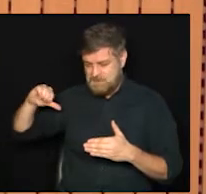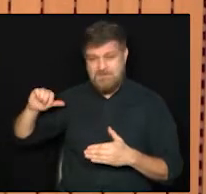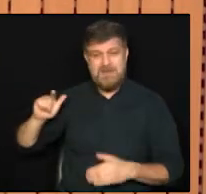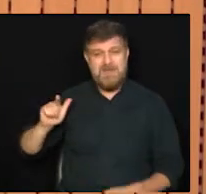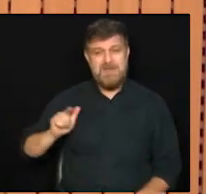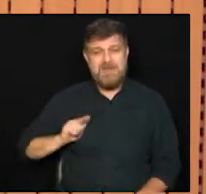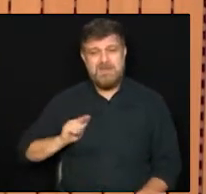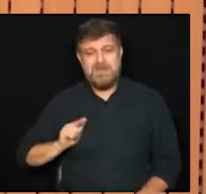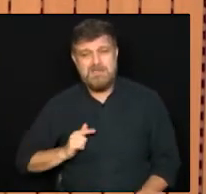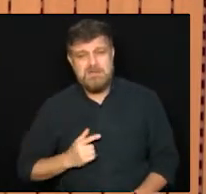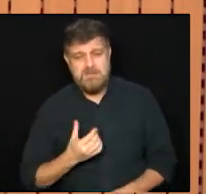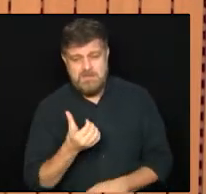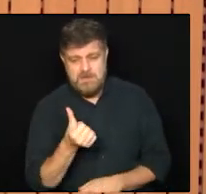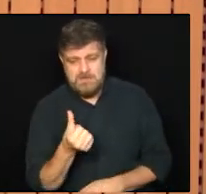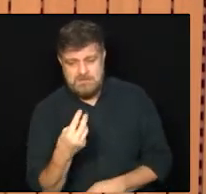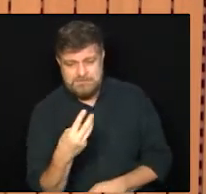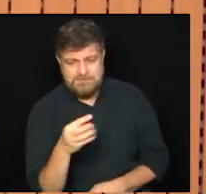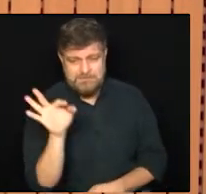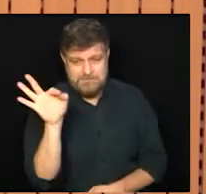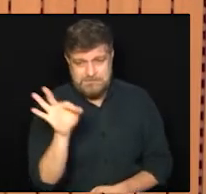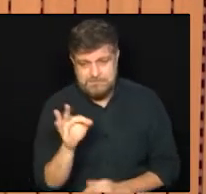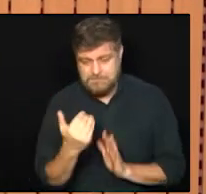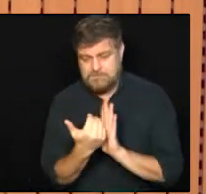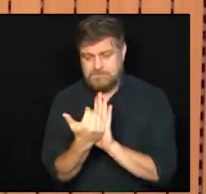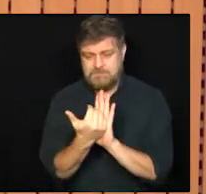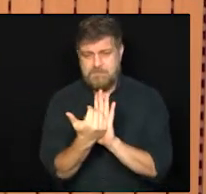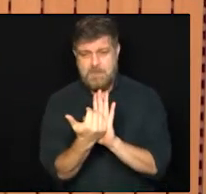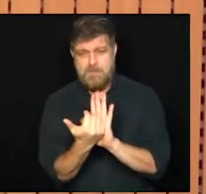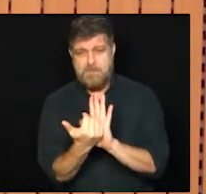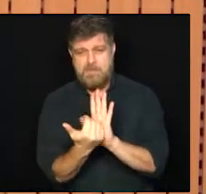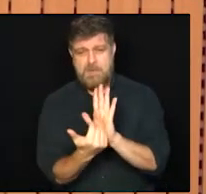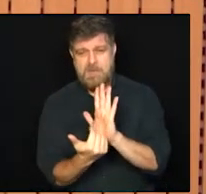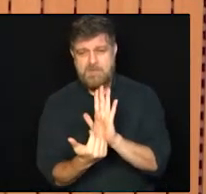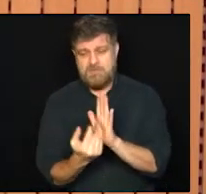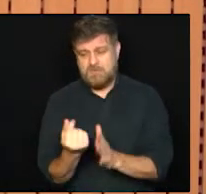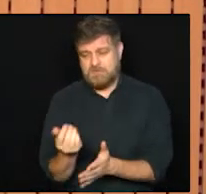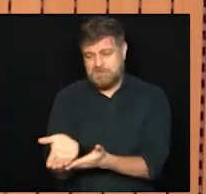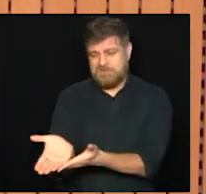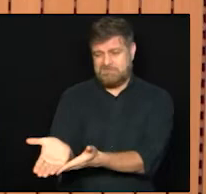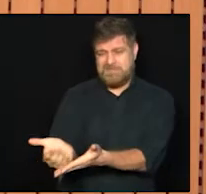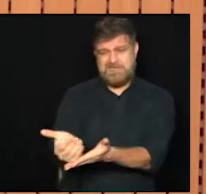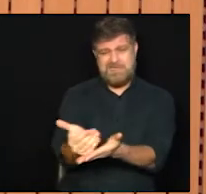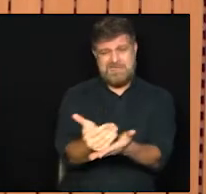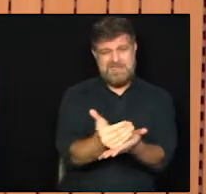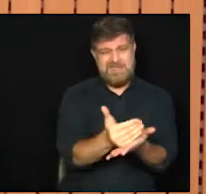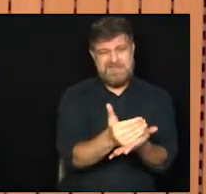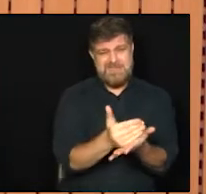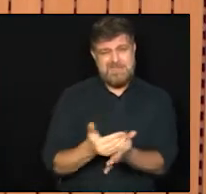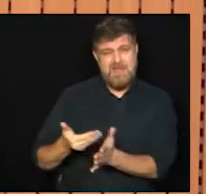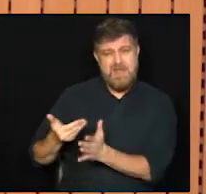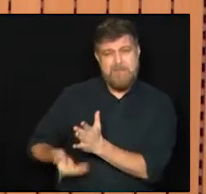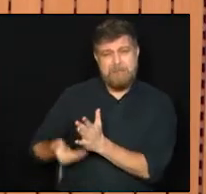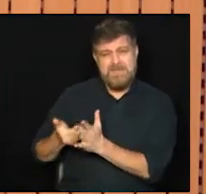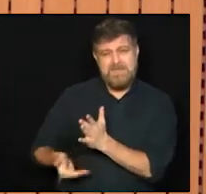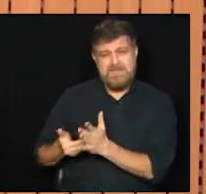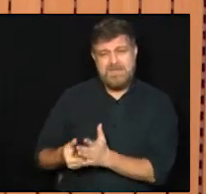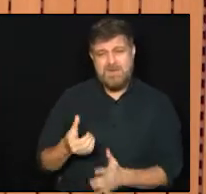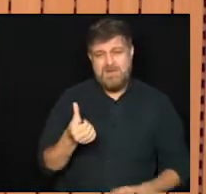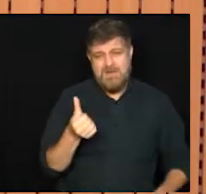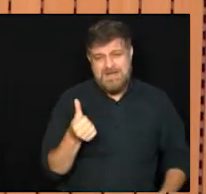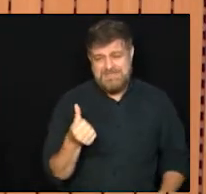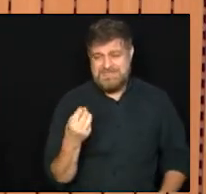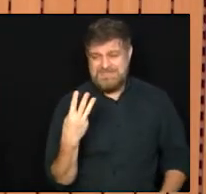de 63% no faturamento aí do setor. Me parece que é isso. A receita